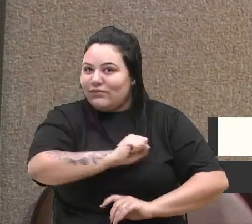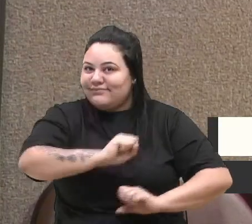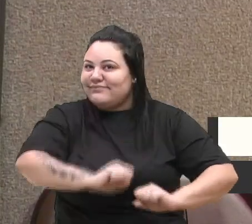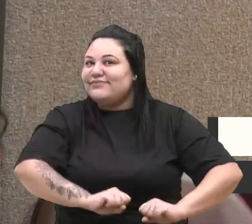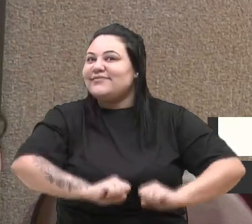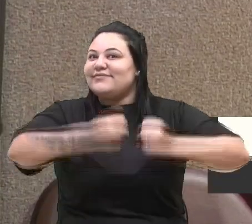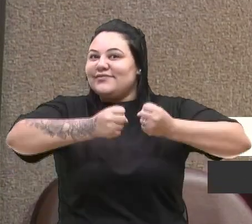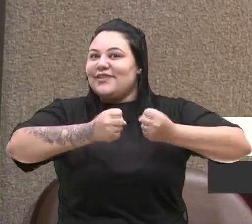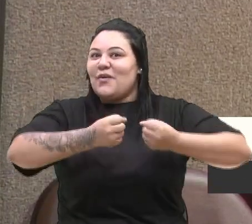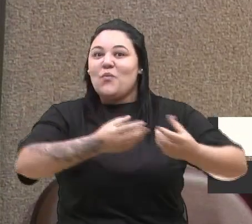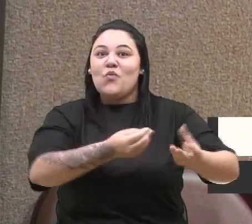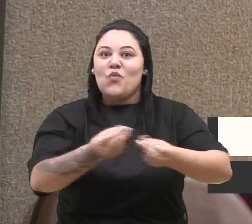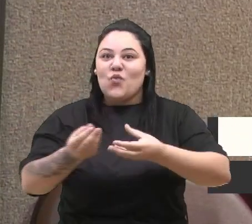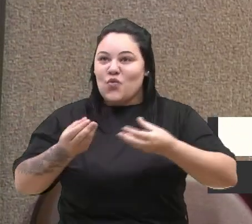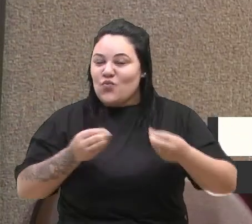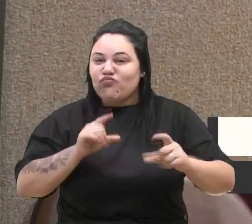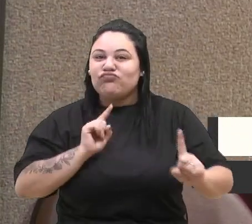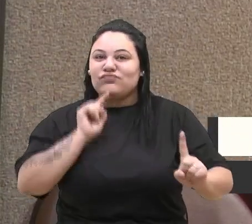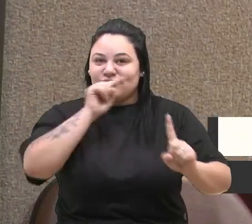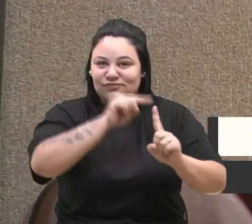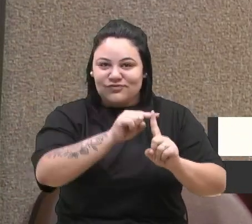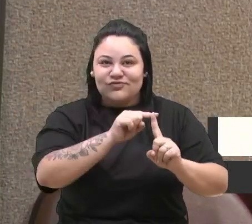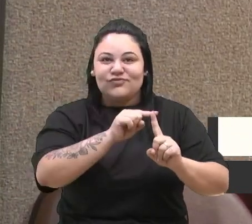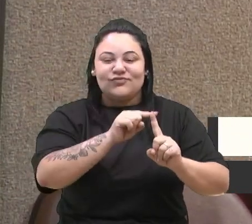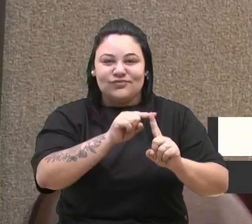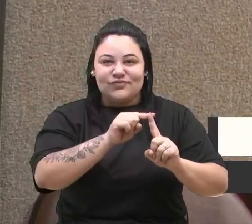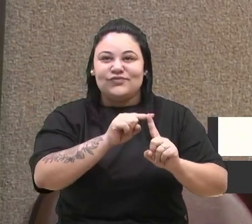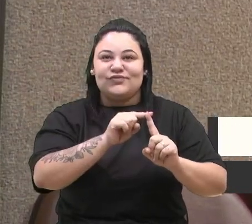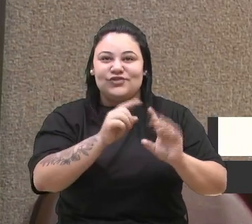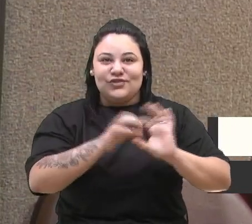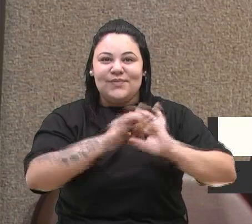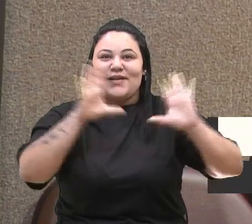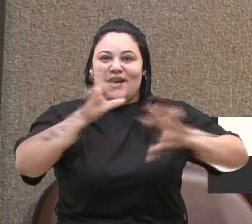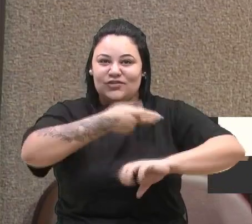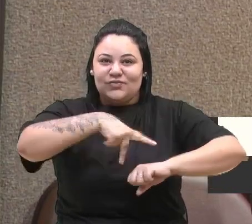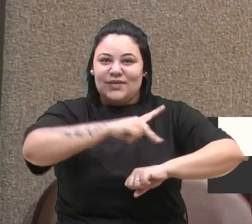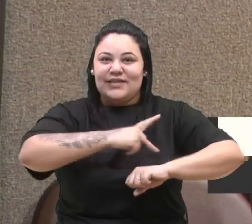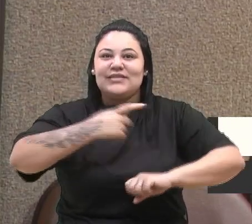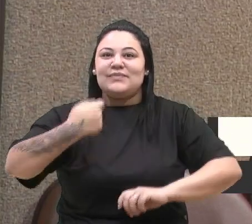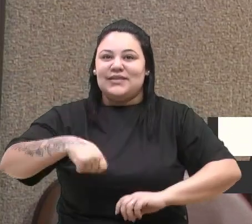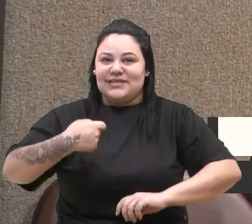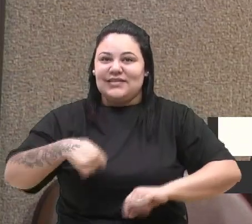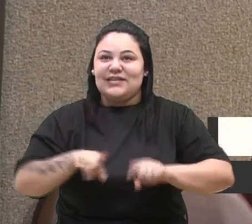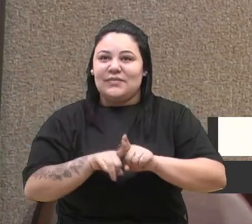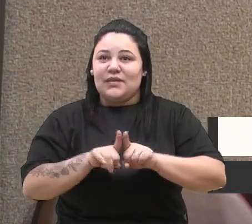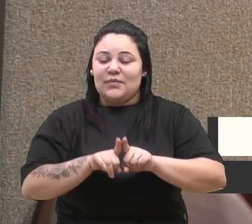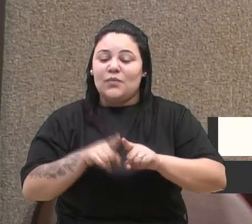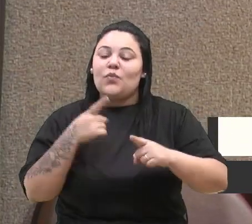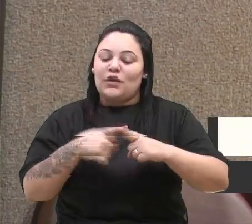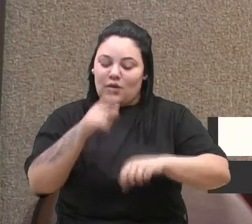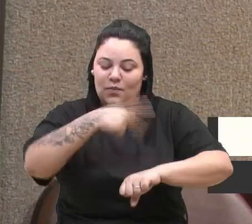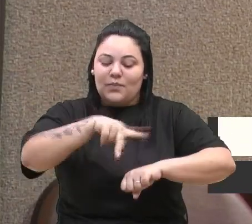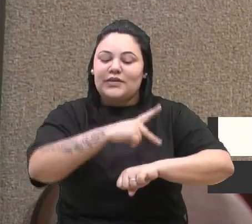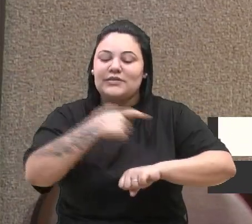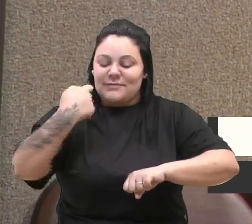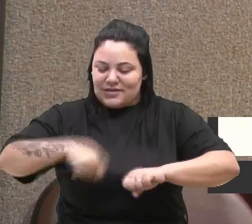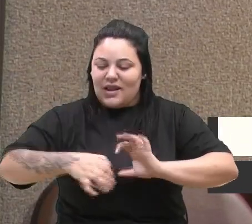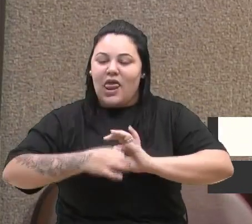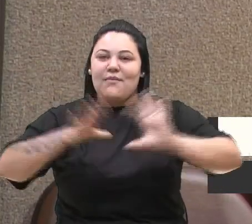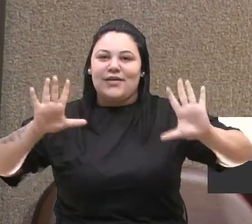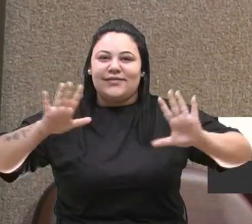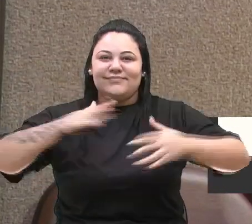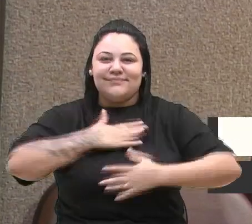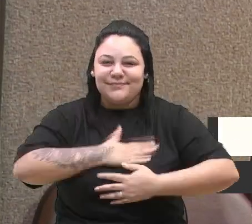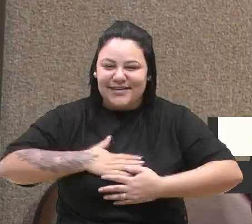muito os ideais de liberdade que esse país precisa, de liberdade. Então, é um prazer para